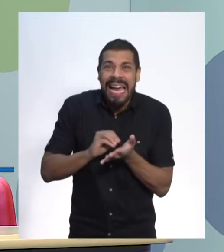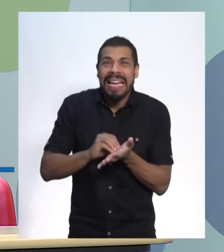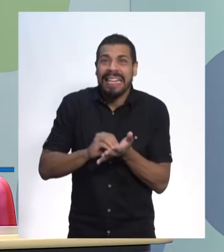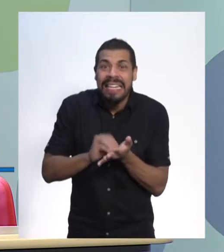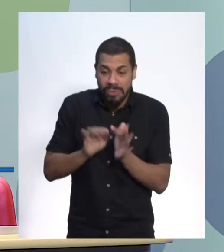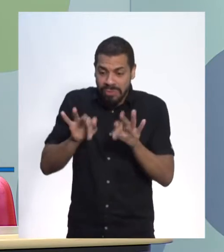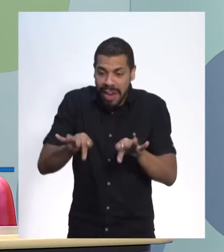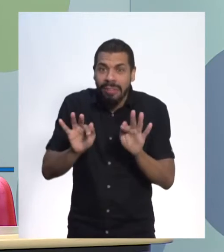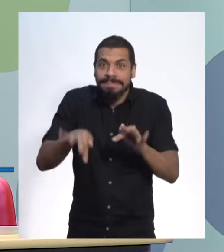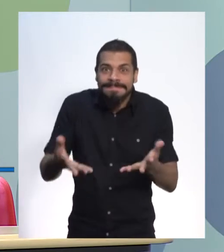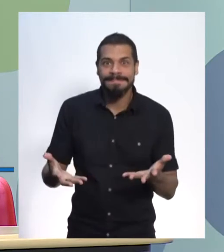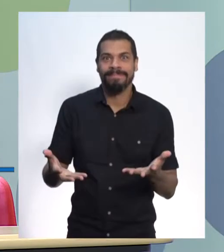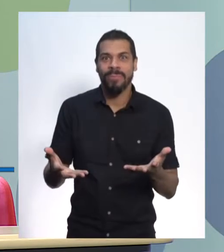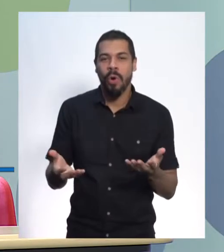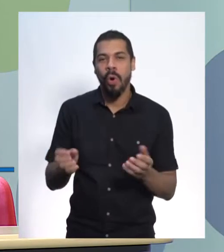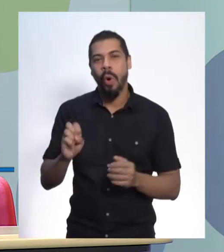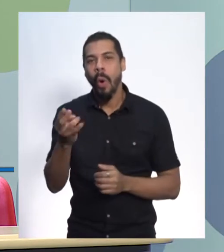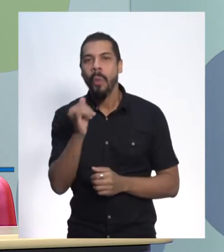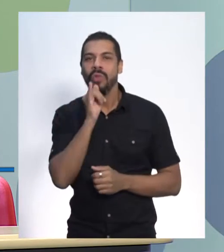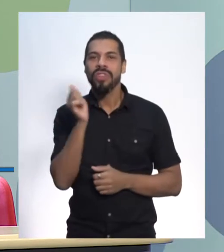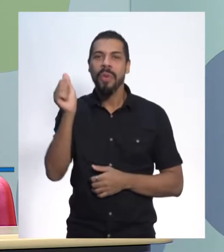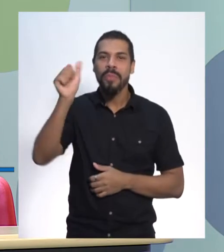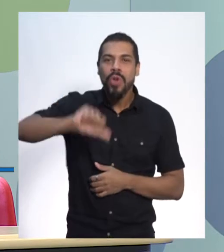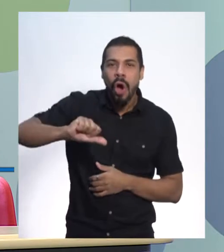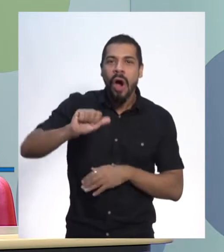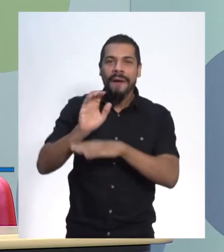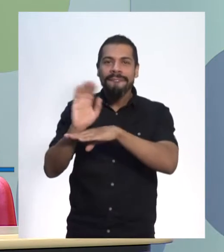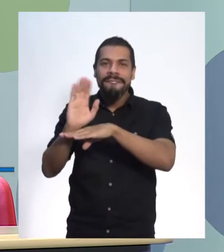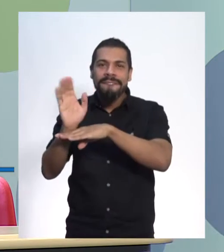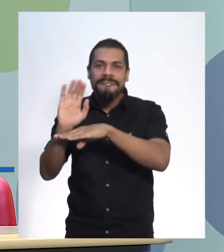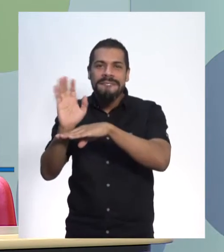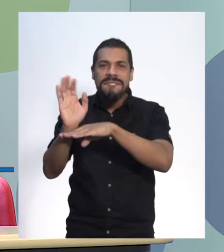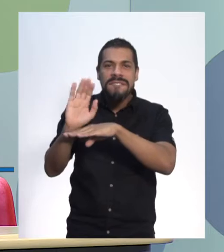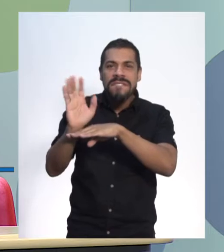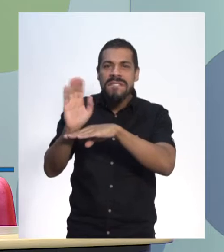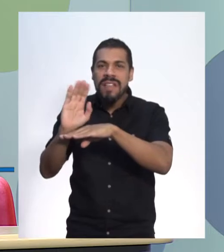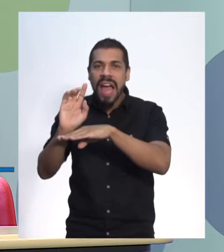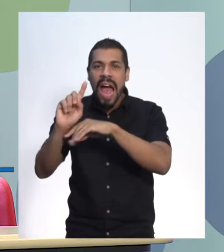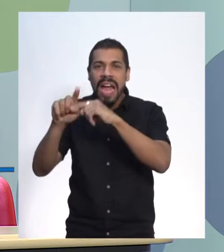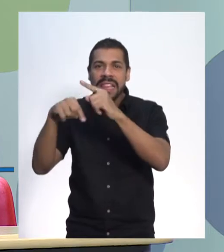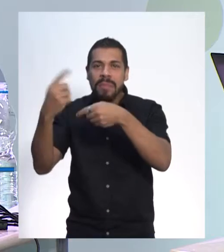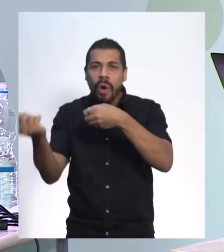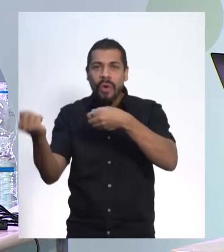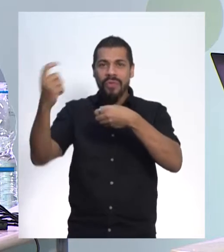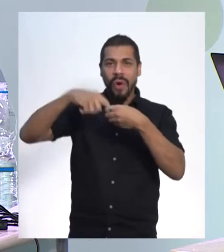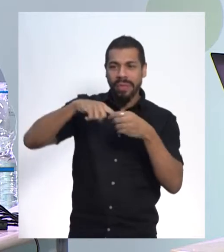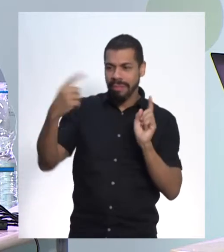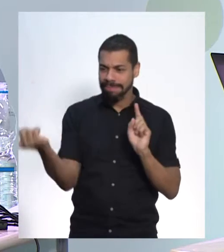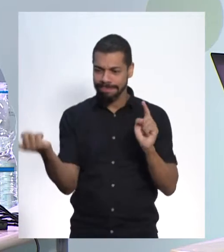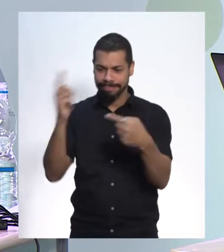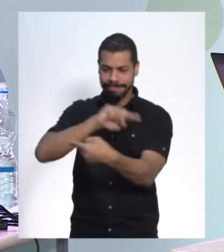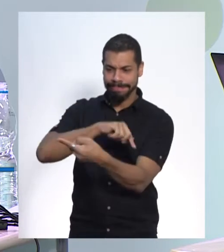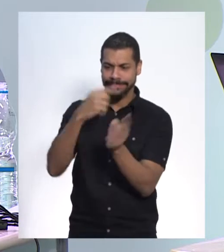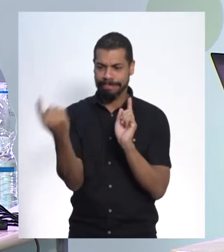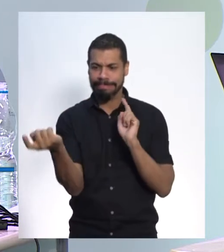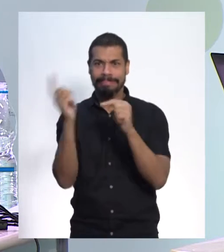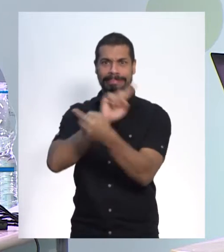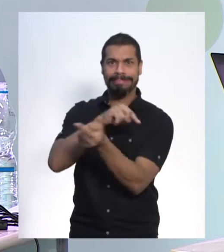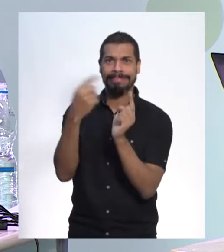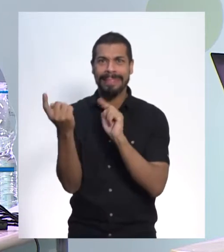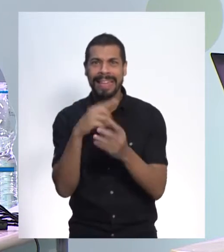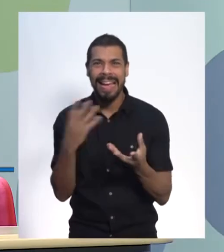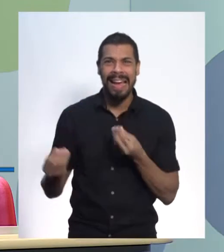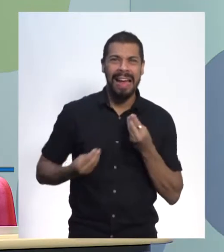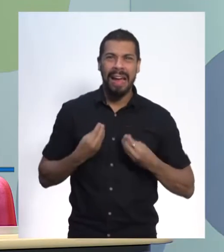não completando. Ou pior, né? Uma série que termina, um filme que termina e depois ele começa de novo, tem aquelas séries infinitas, né? E